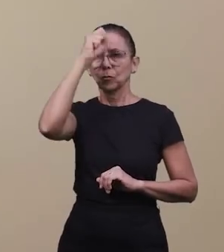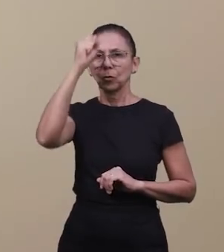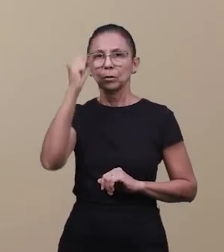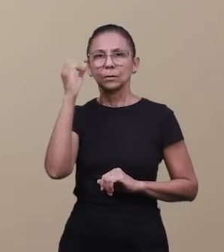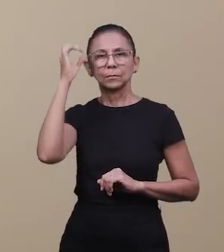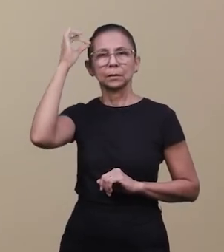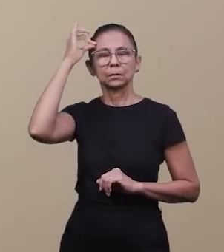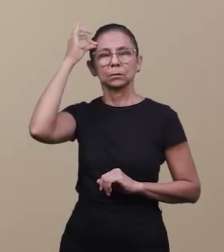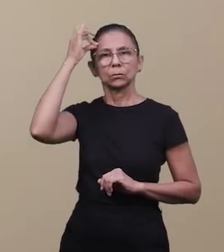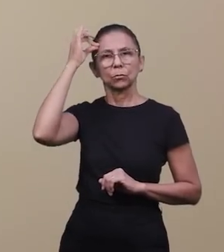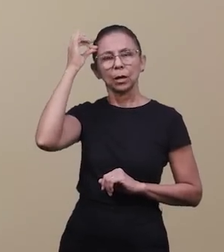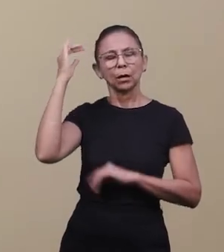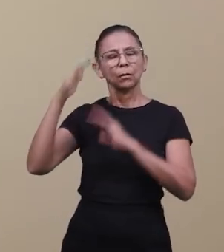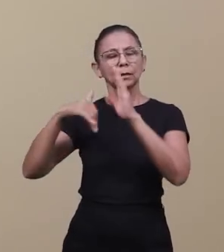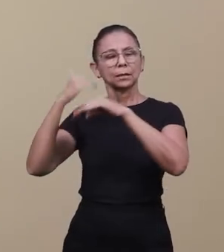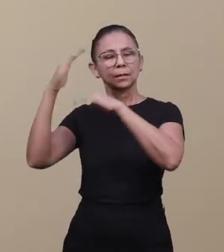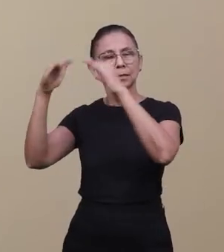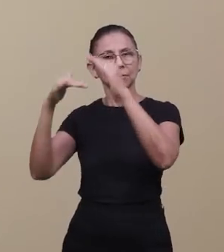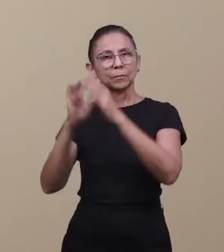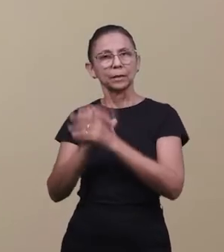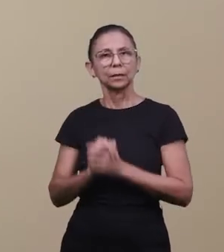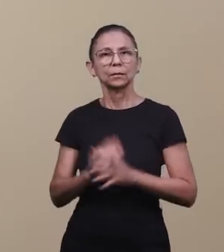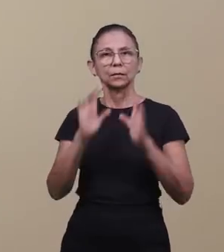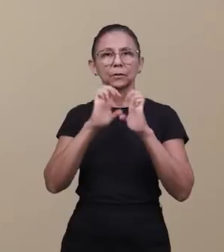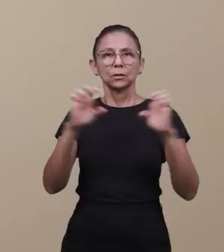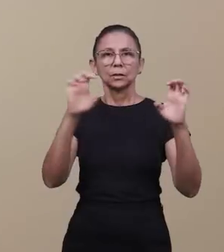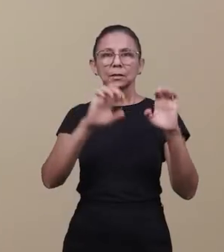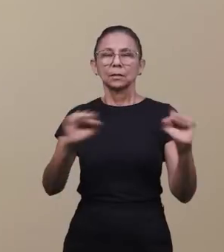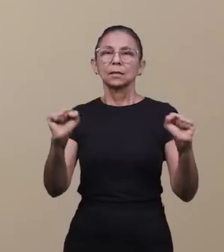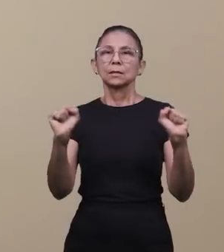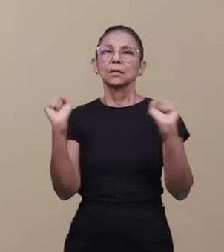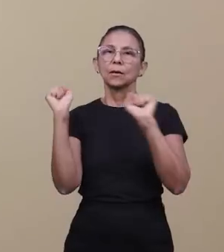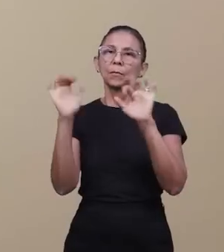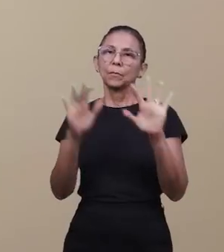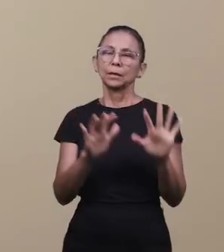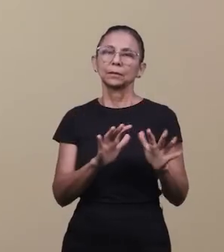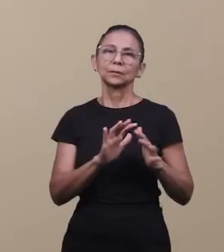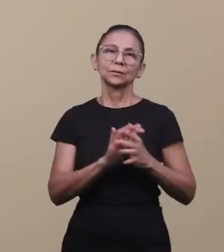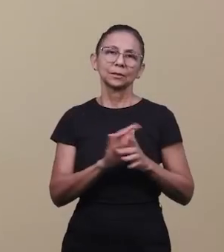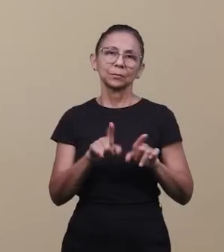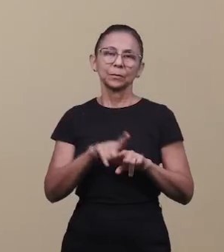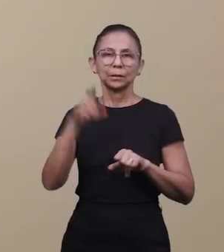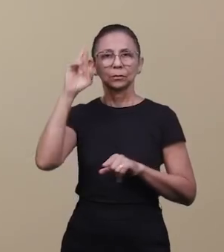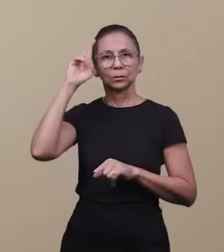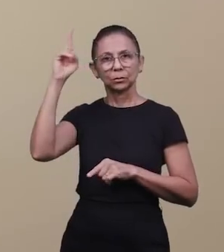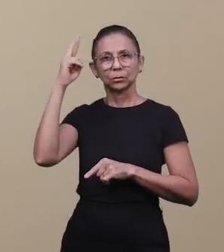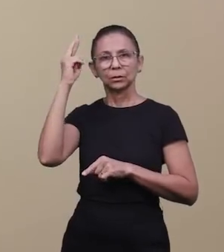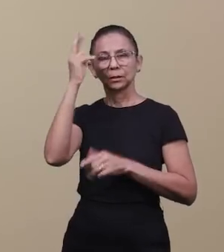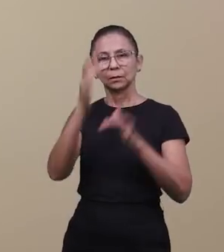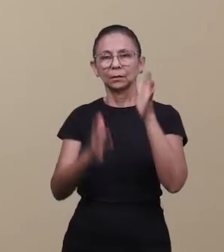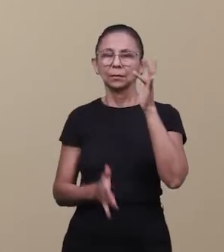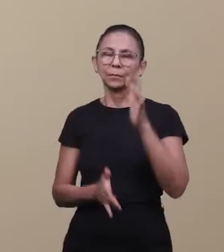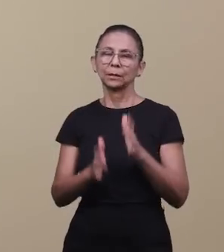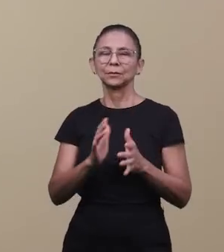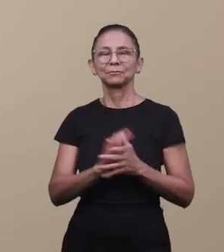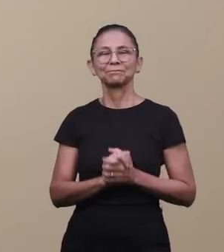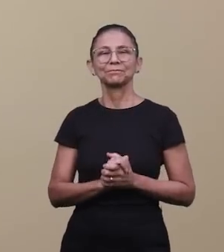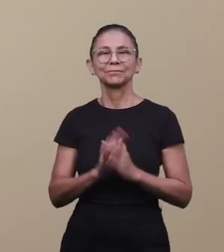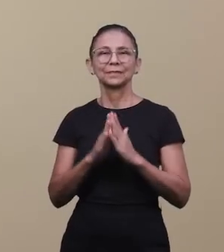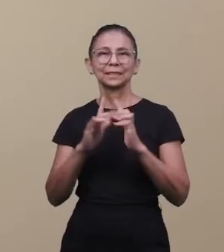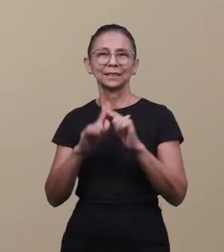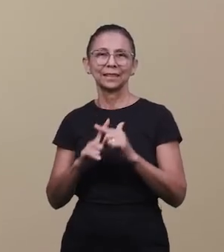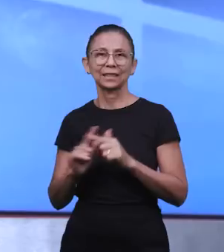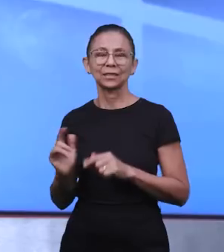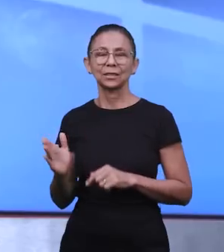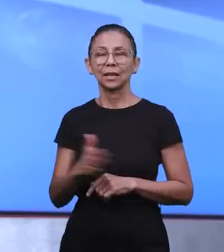fortalecimento espiritual, os frutos do trabalho de evangelização e as bênçãos que o Senhor tem dado aos irmãos. A paz do Senhor Jesus, Jorge